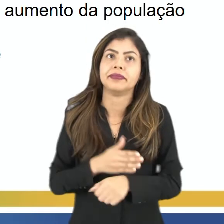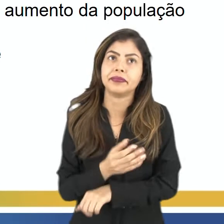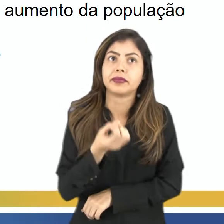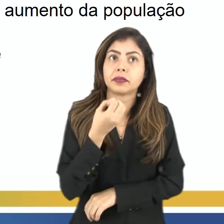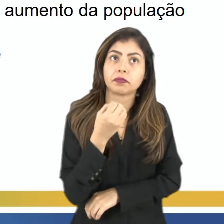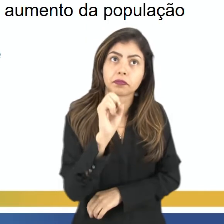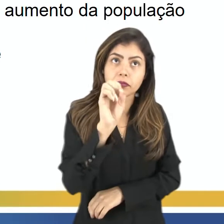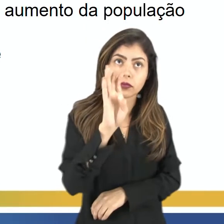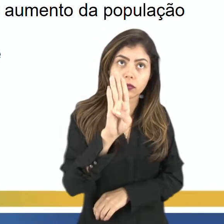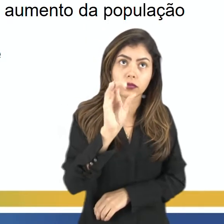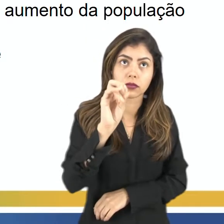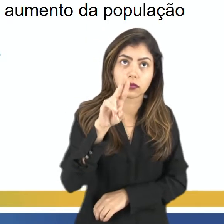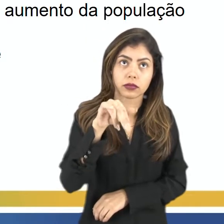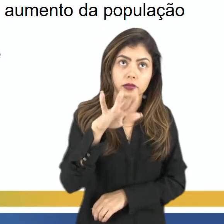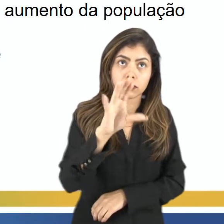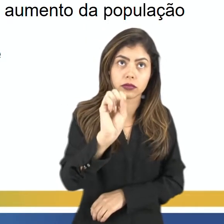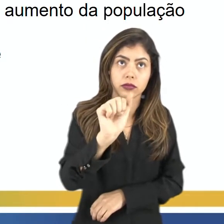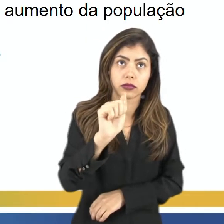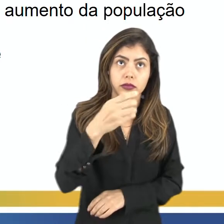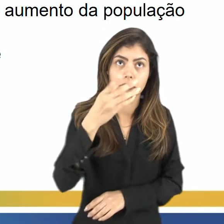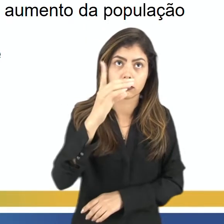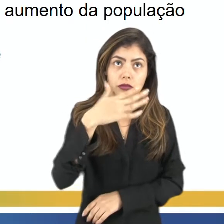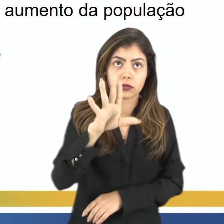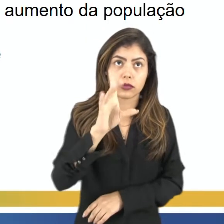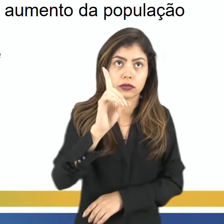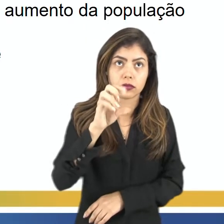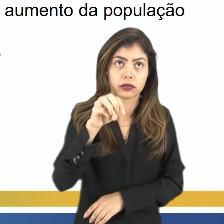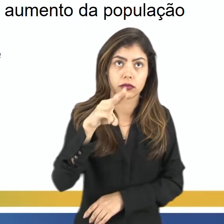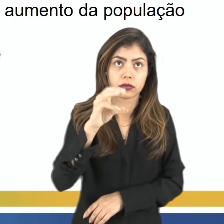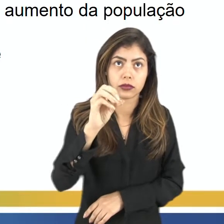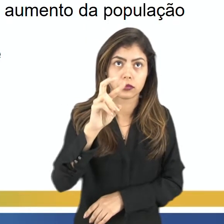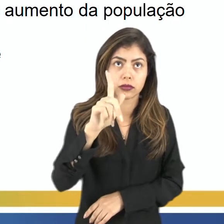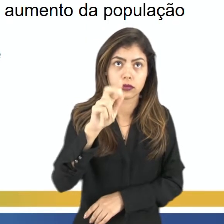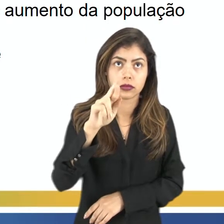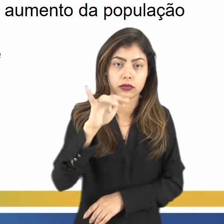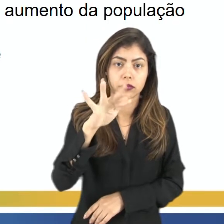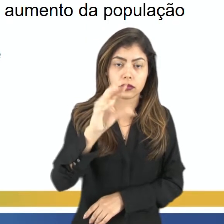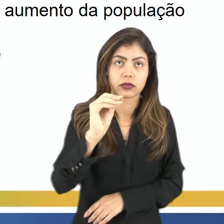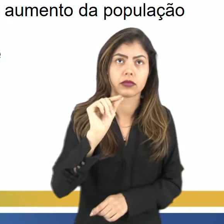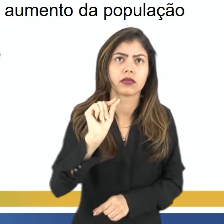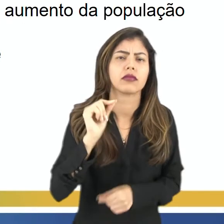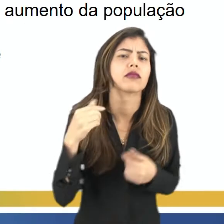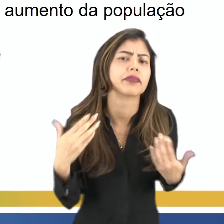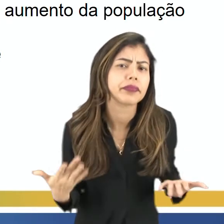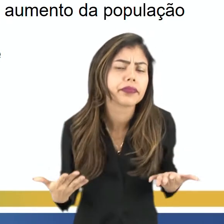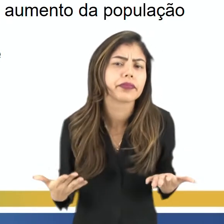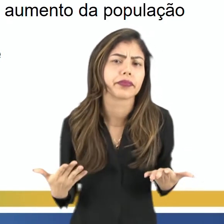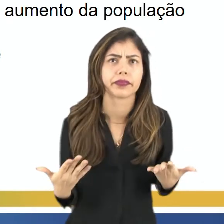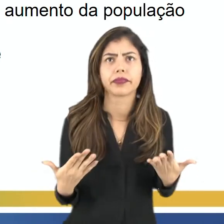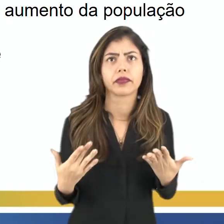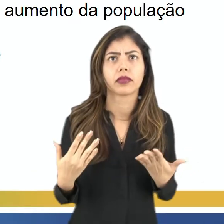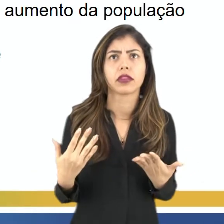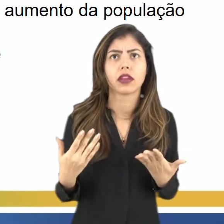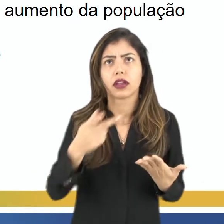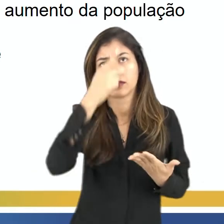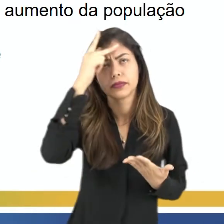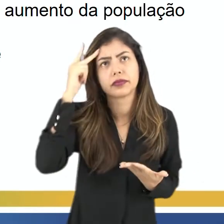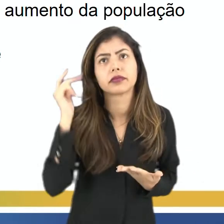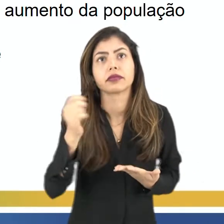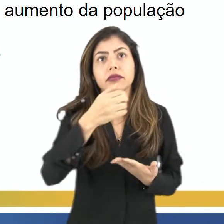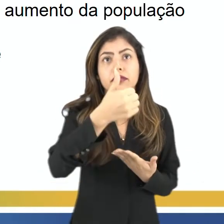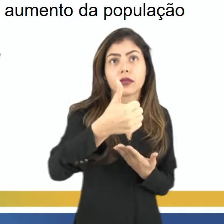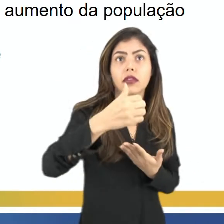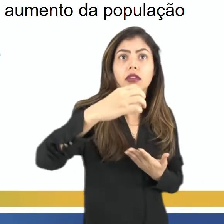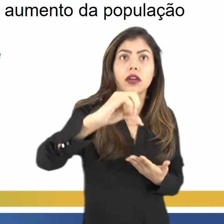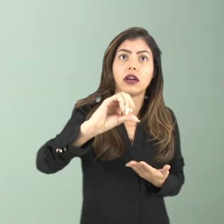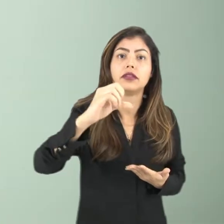Entramos no chamado bônus demográfico. O que seria o bônus demográfico, tá? Bônus demográfico, nós entramos aí, de acordo com os